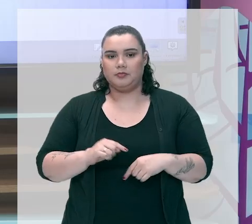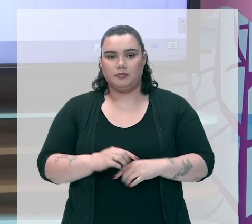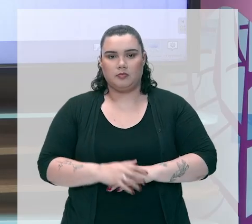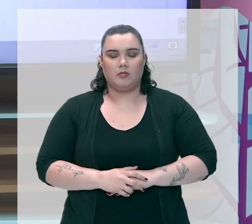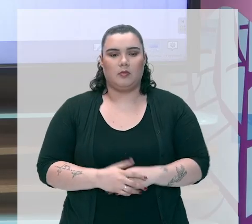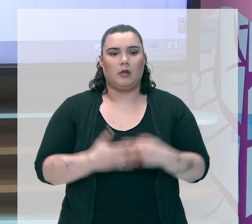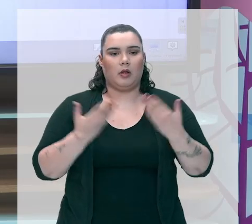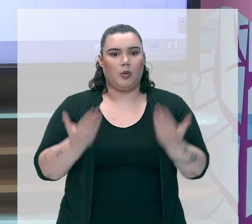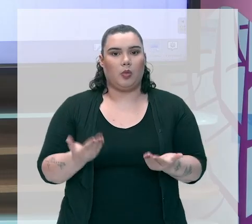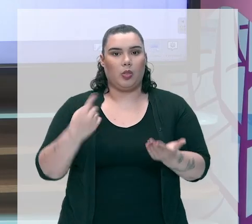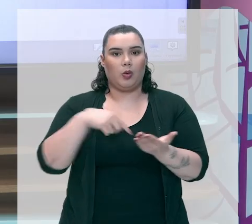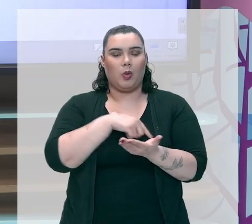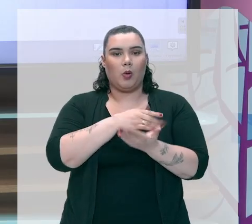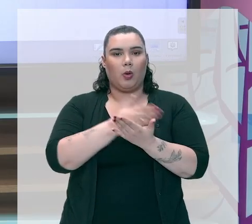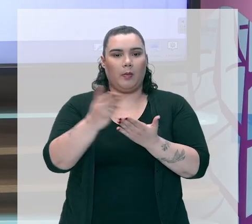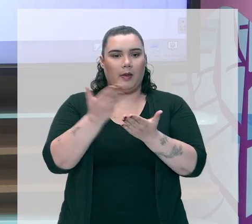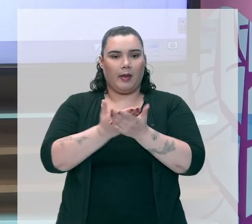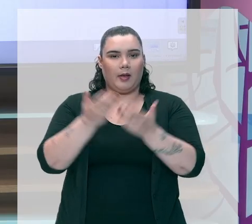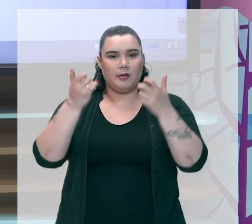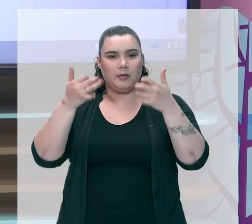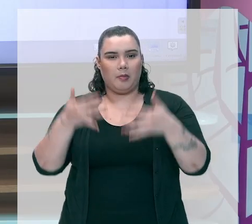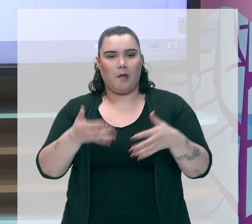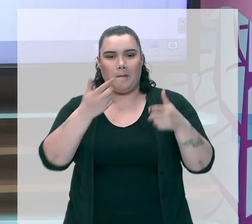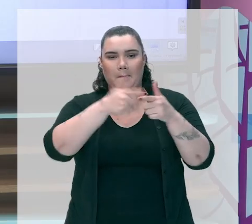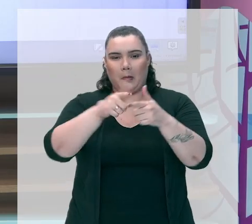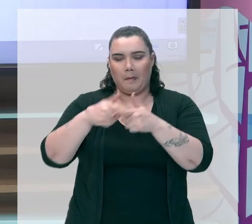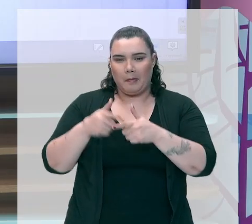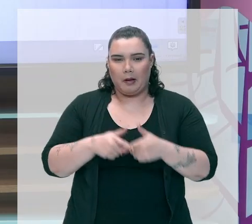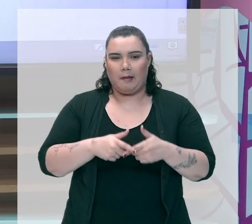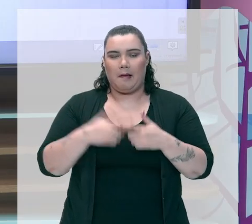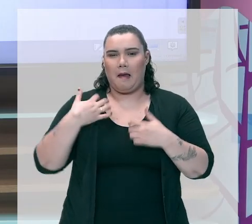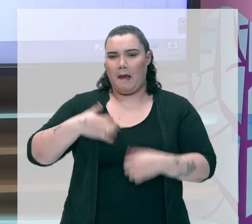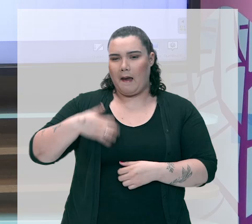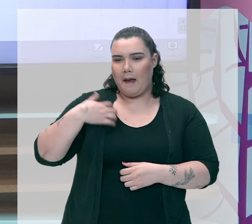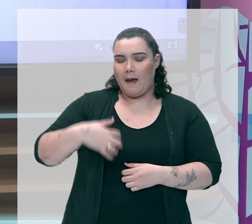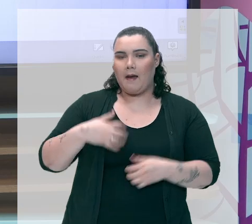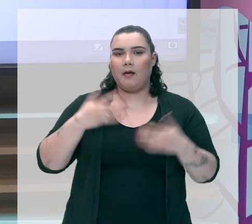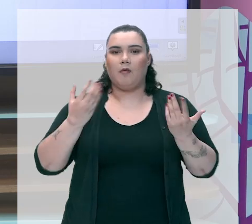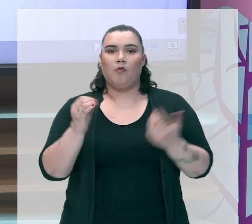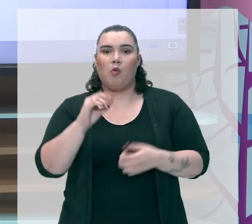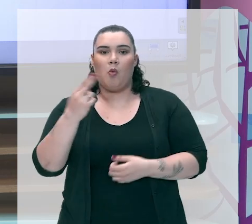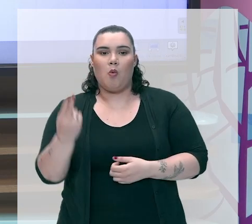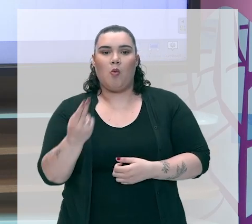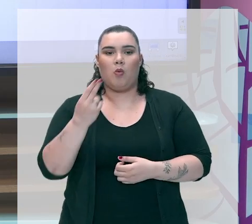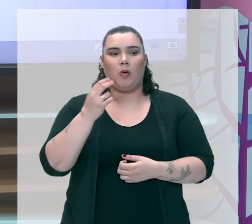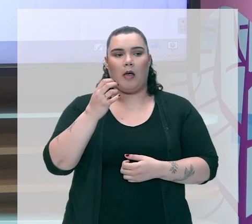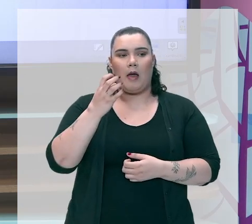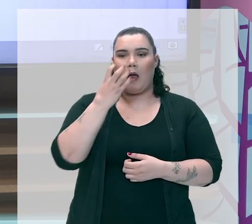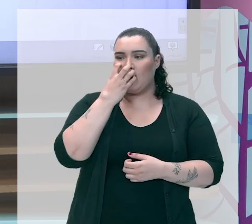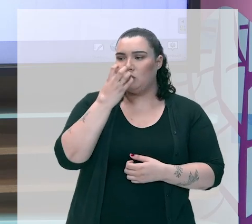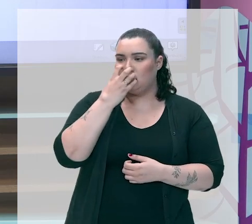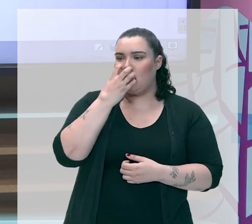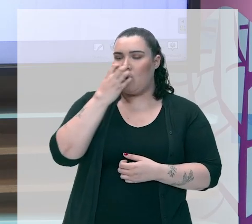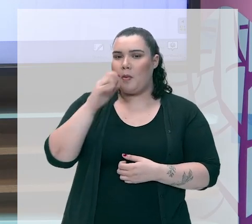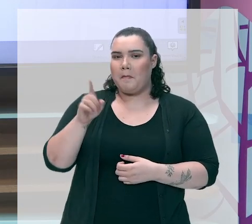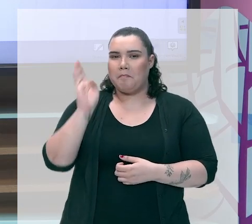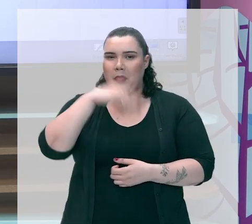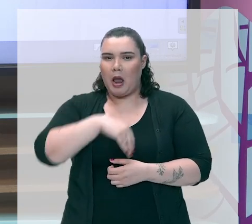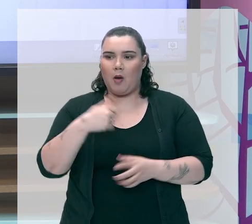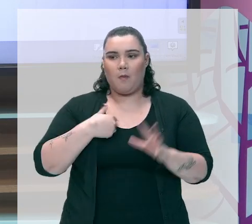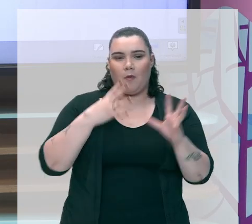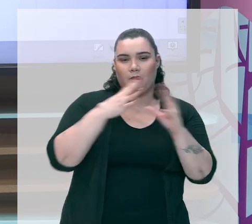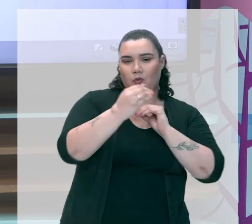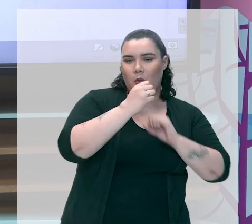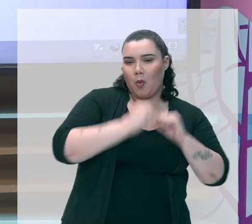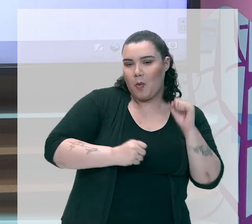essa aula falando sobre situações ali de estresse do nosso dia a dia. Vimos aquela fuga de um cachorro bravo, por exemplo, aquelas brigas